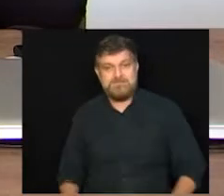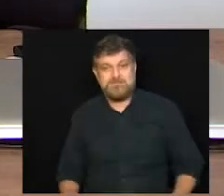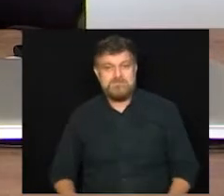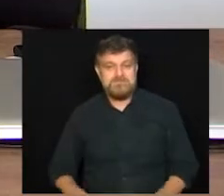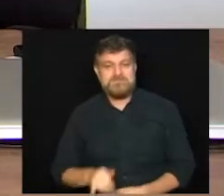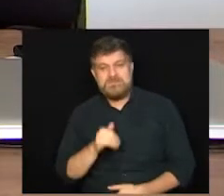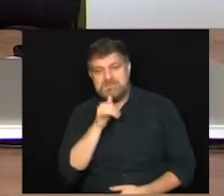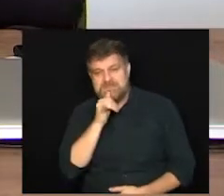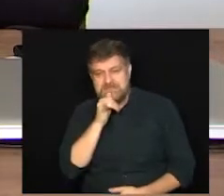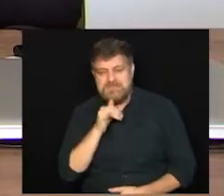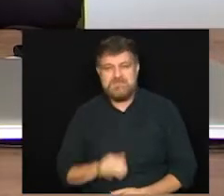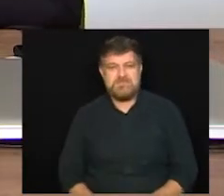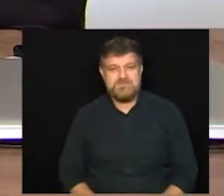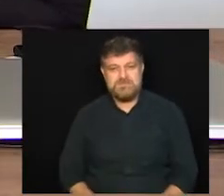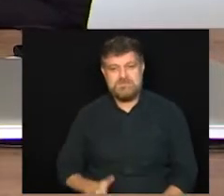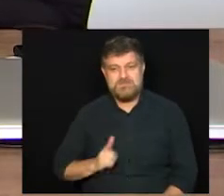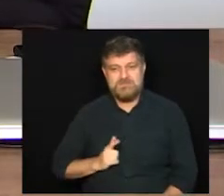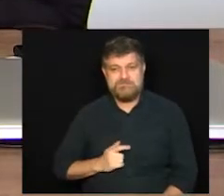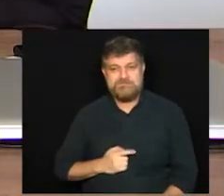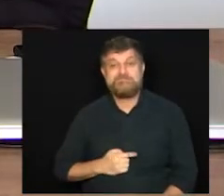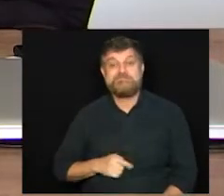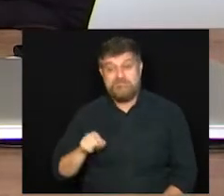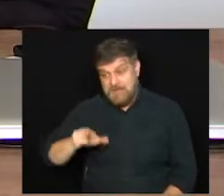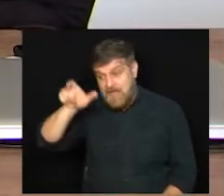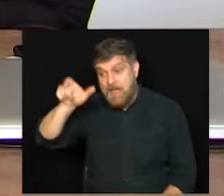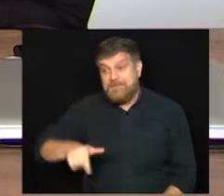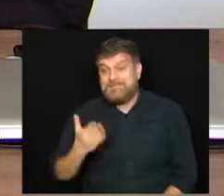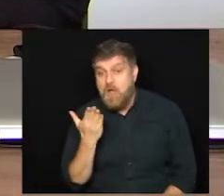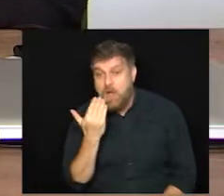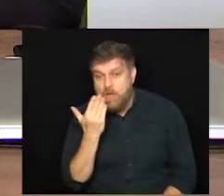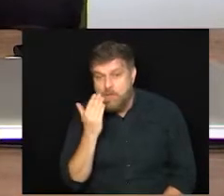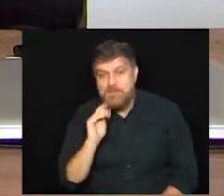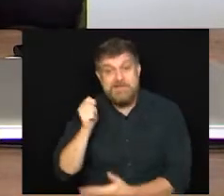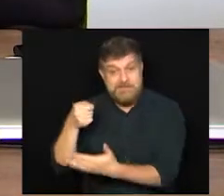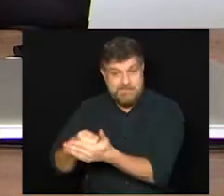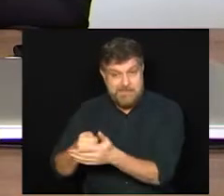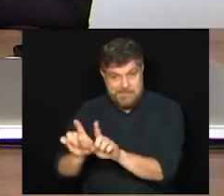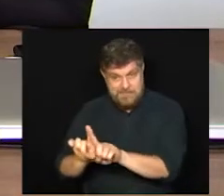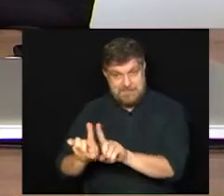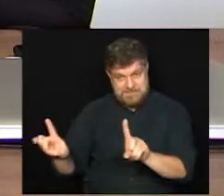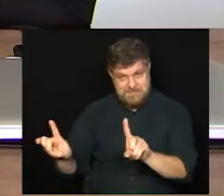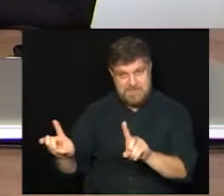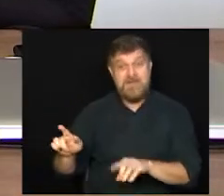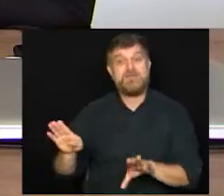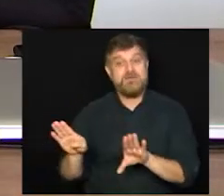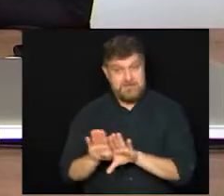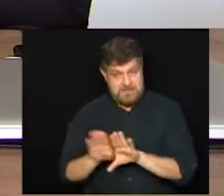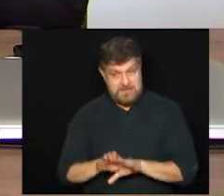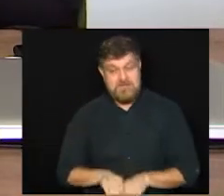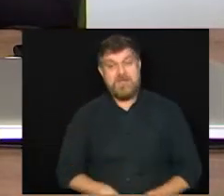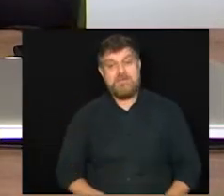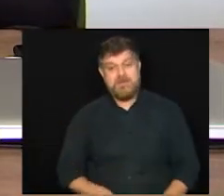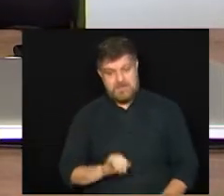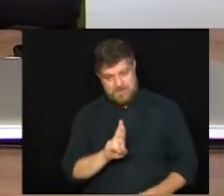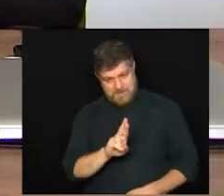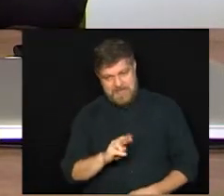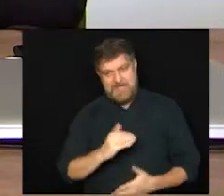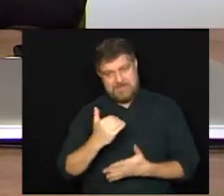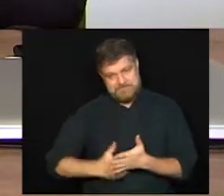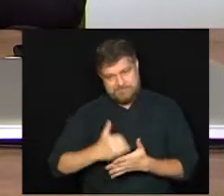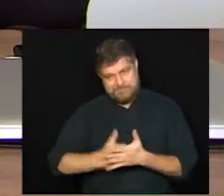então um paga pensão alimentícia, né, que é um valor também que é deduzido da sua declaração.